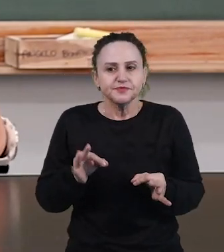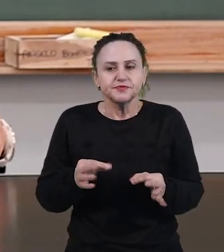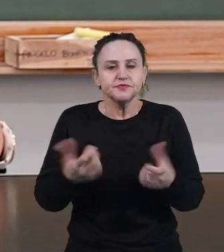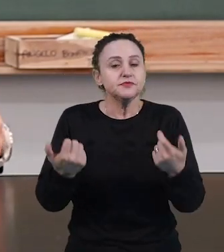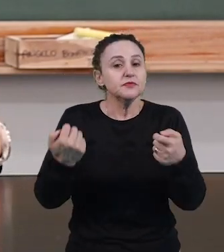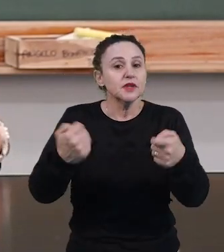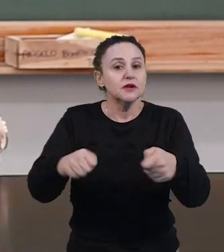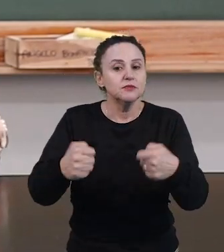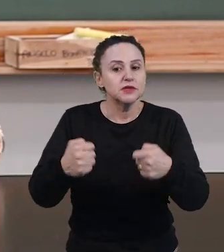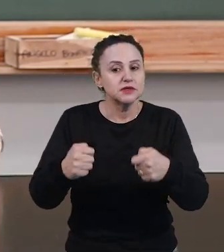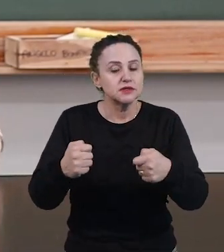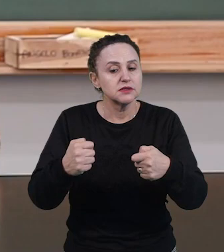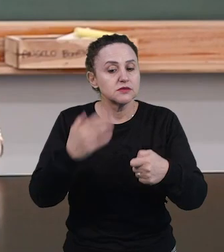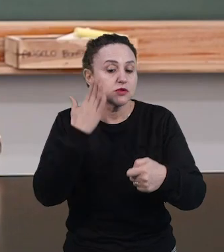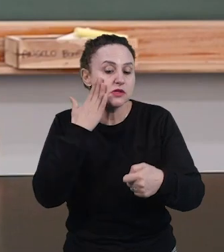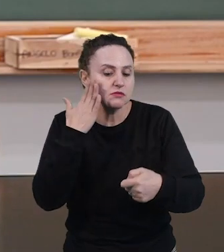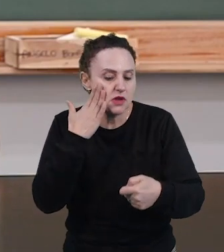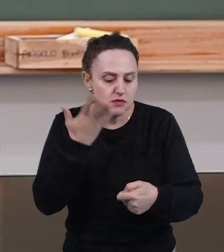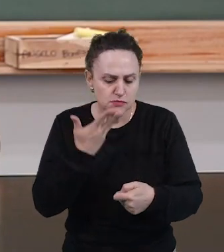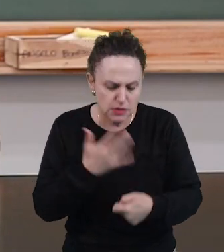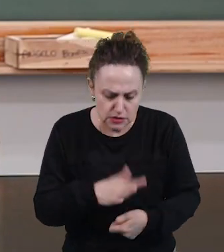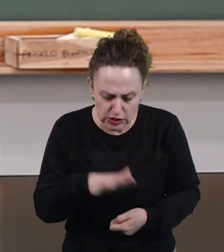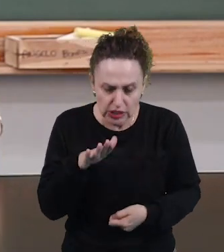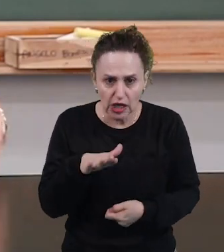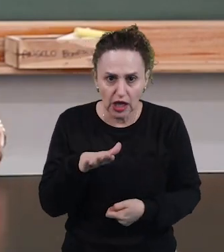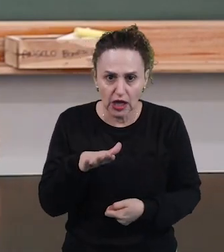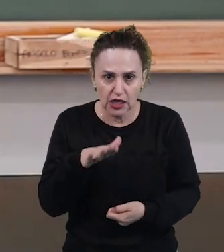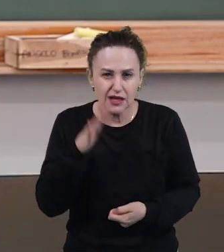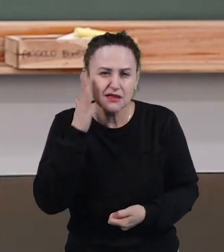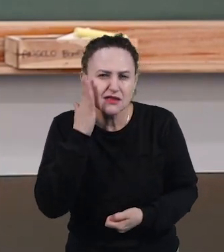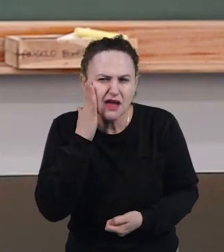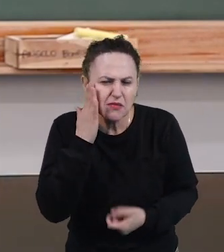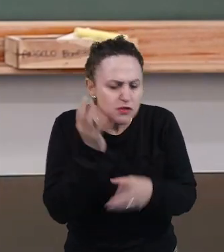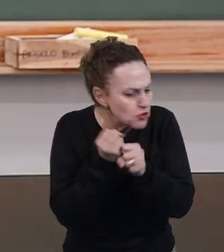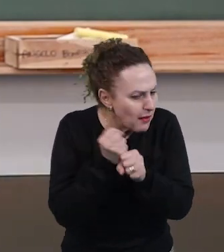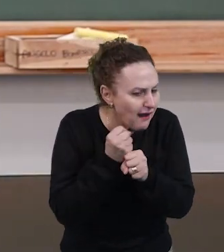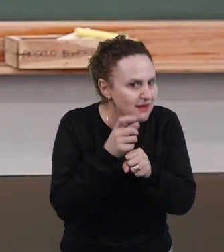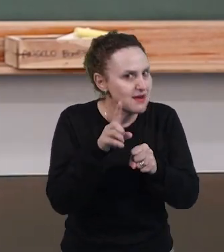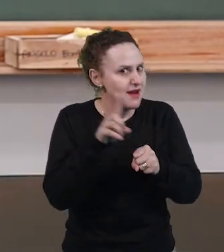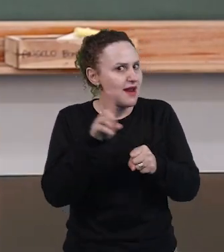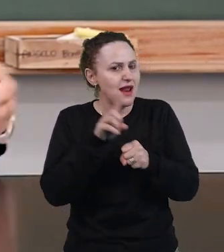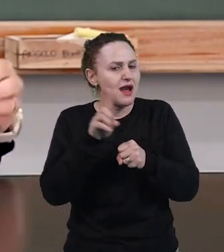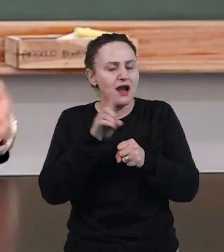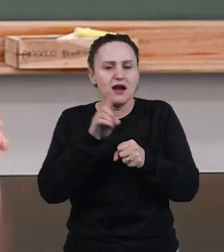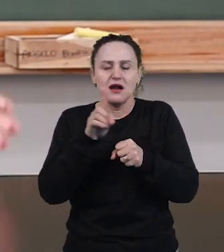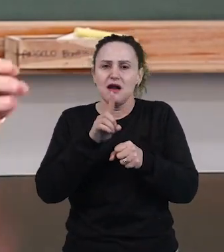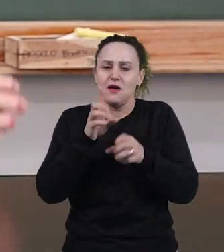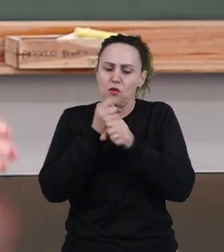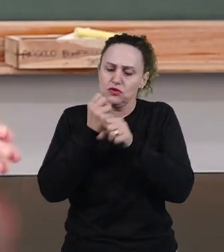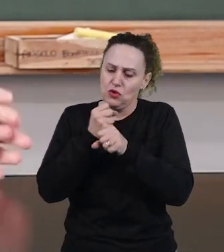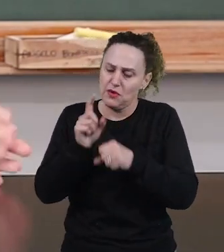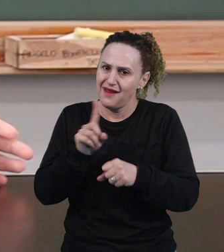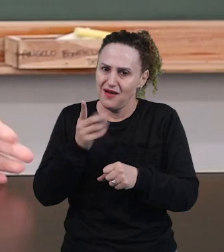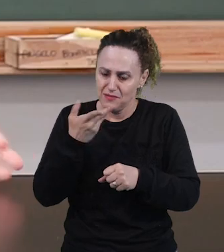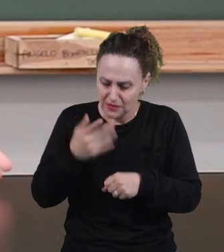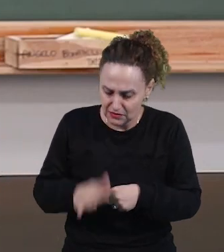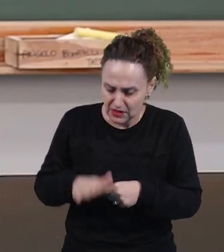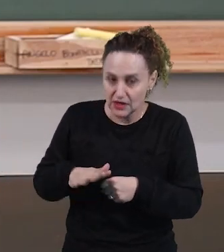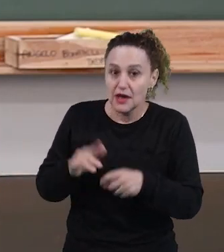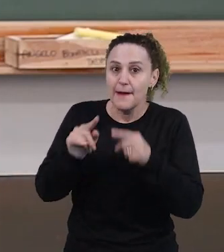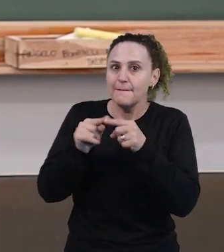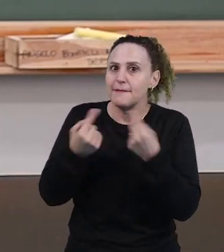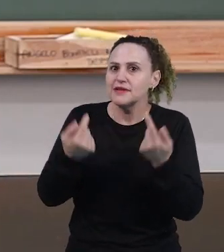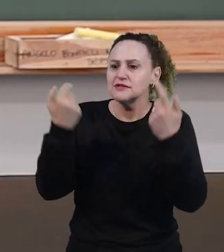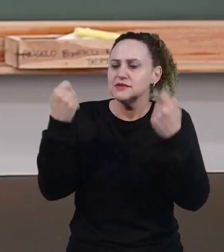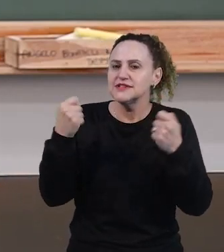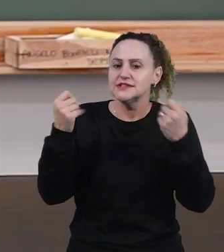que as crianças pequenas já consigam fazer soma, multiplicação, enfim, né? Mas eu preciso de todo um caminho